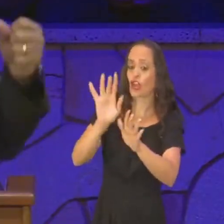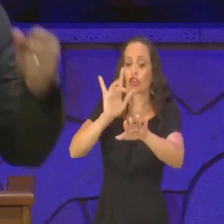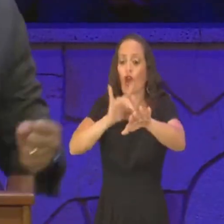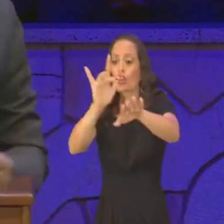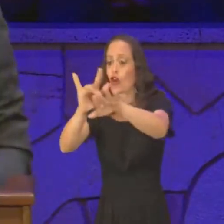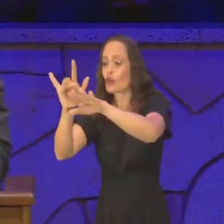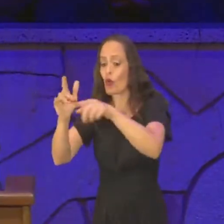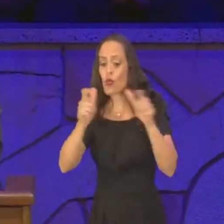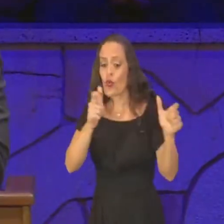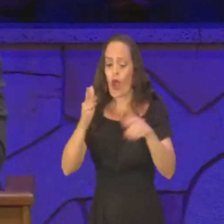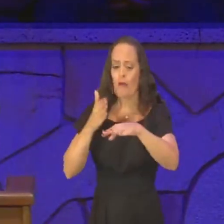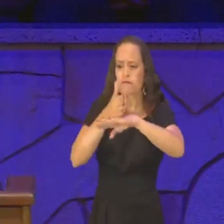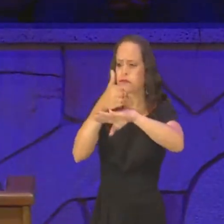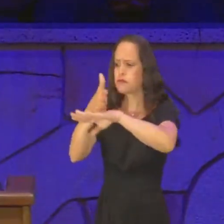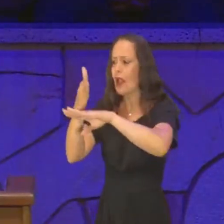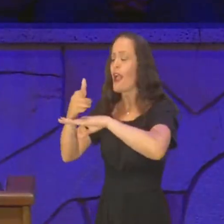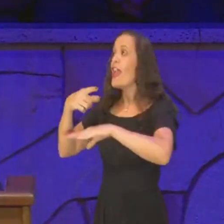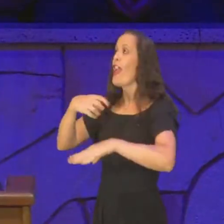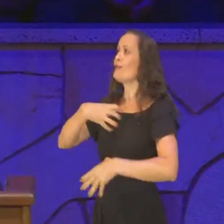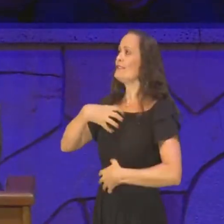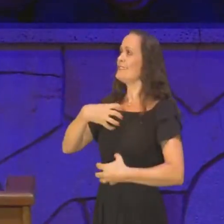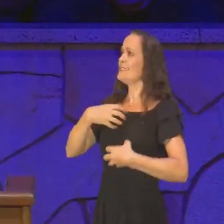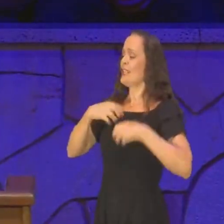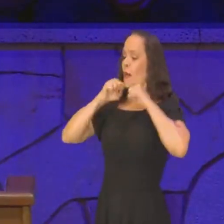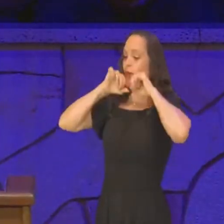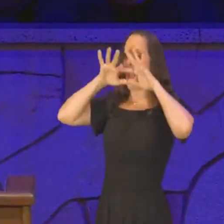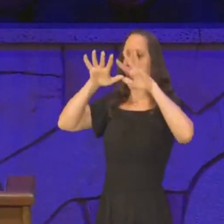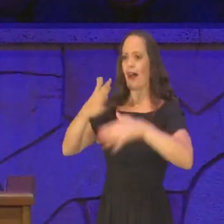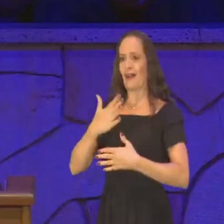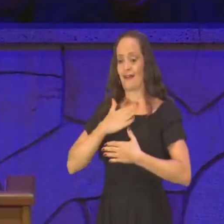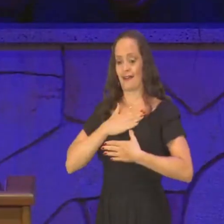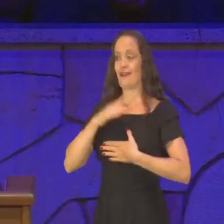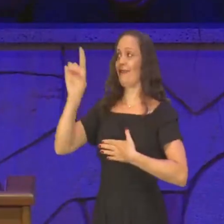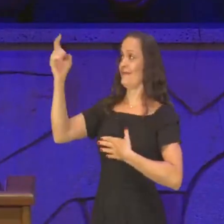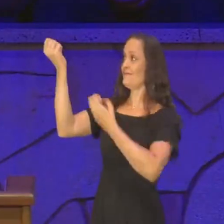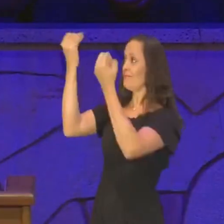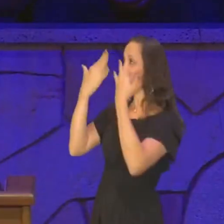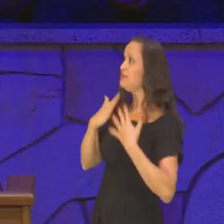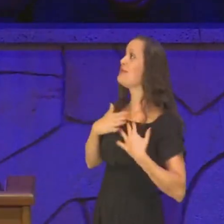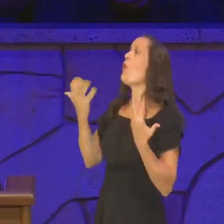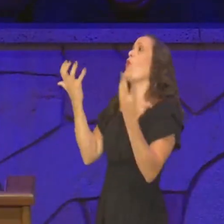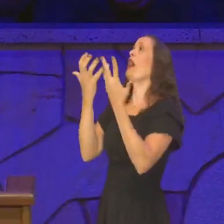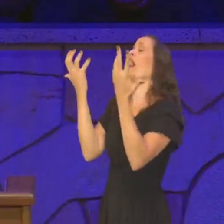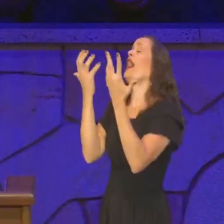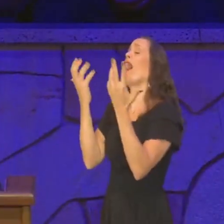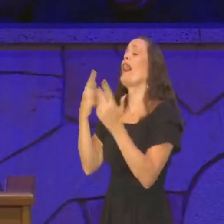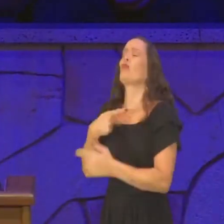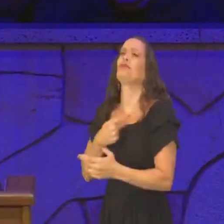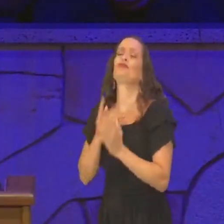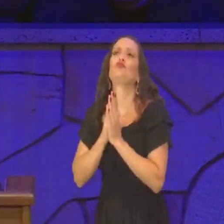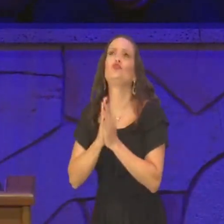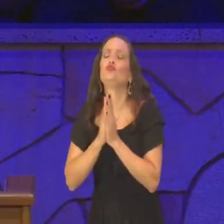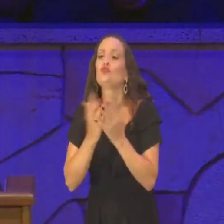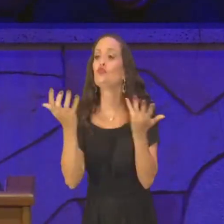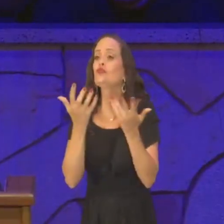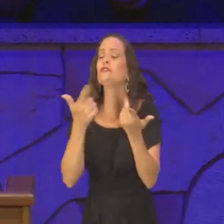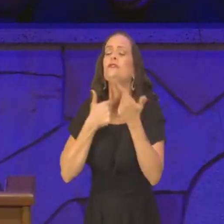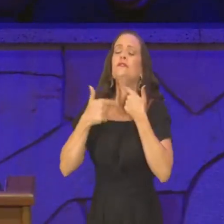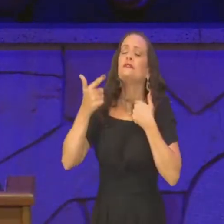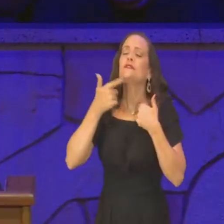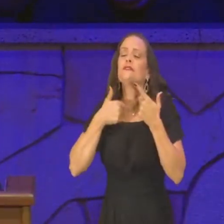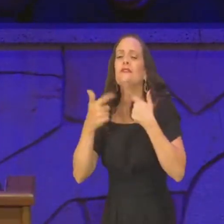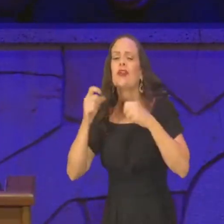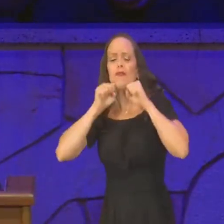aonde eu entrar, eu seja próspero pelo Senhor. Ah, pastor, eu quero ser abençoado. Ah, pastor, eu desejo